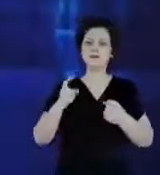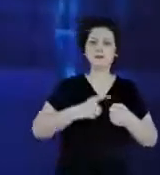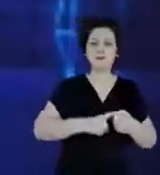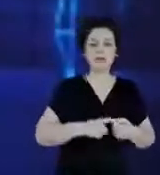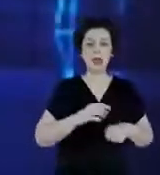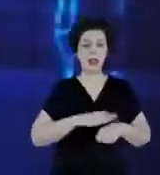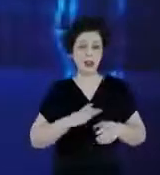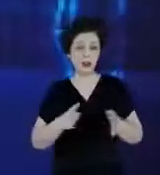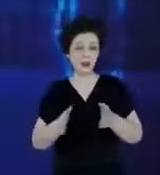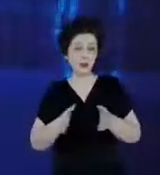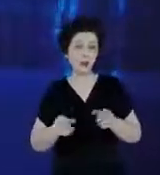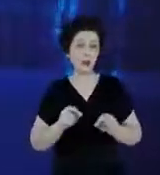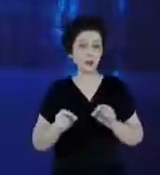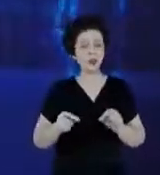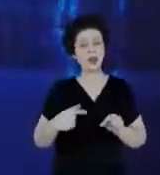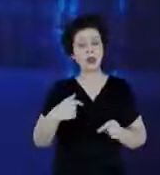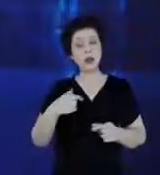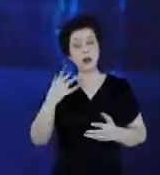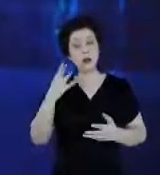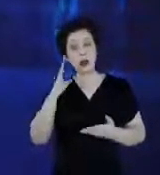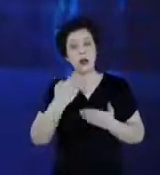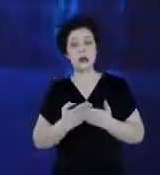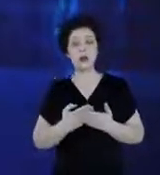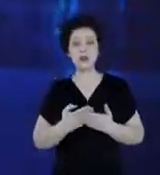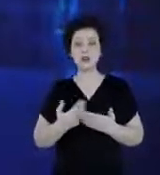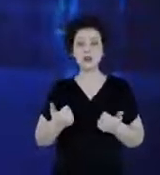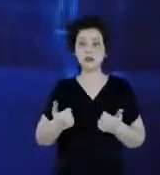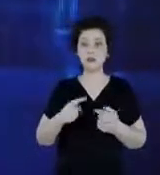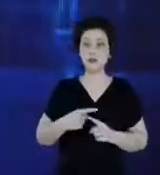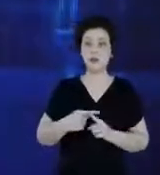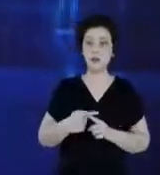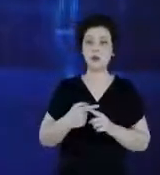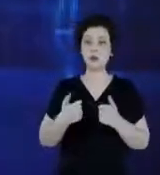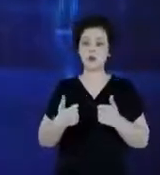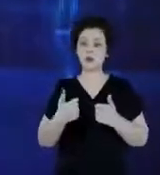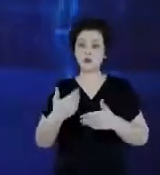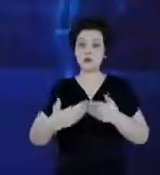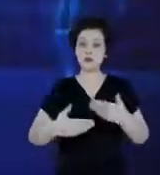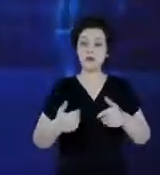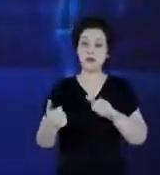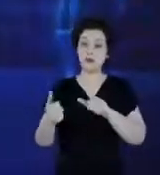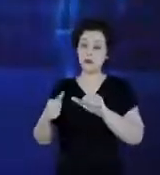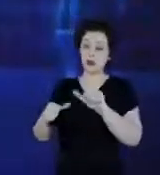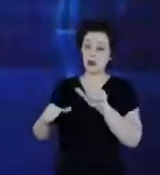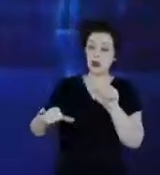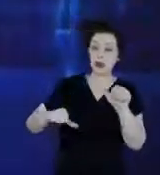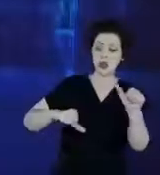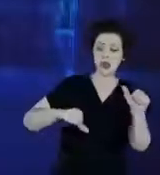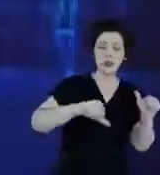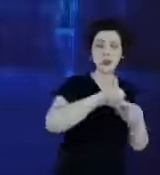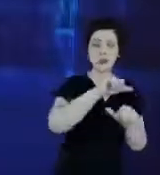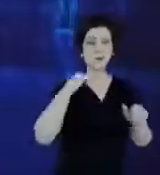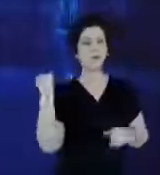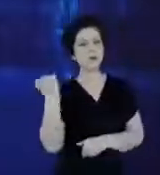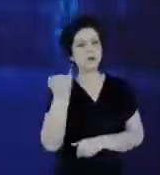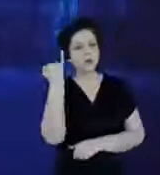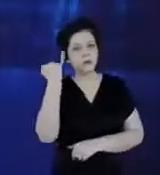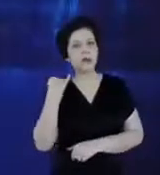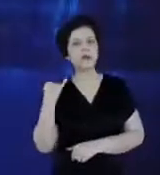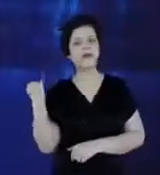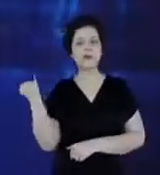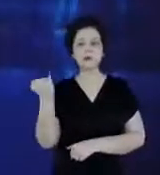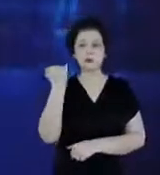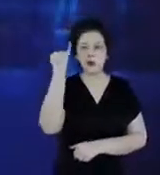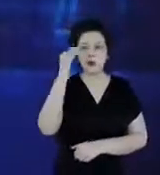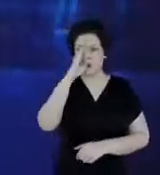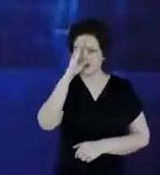momento, entendo eu, bastante favorável, onde estamos passando por uma transformação fundamental, importante para